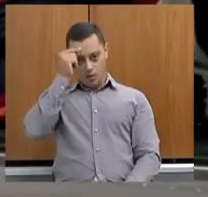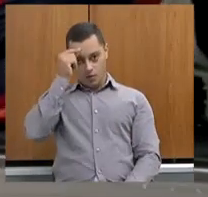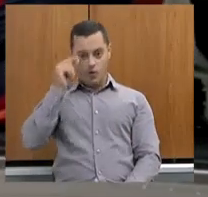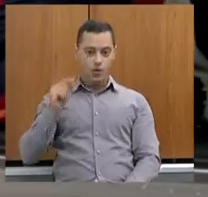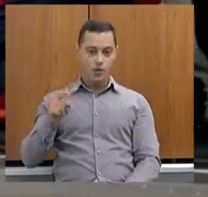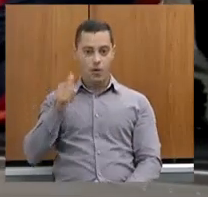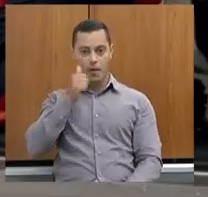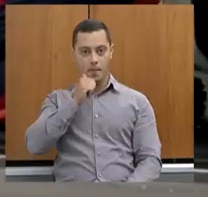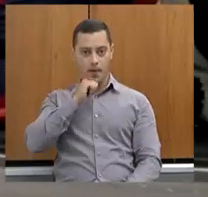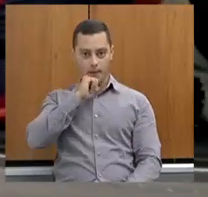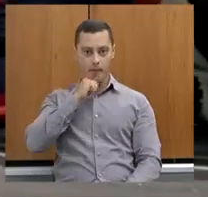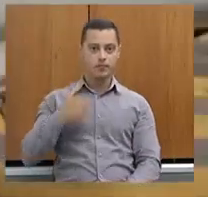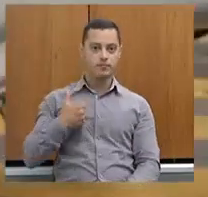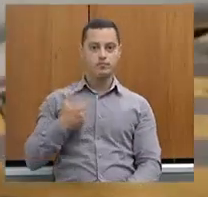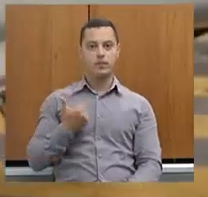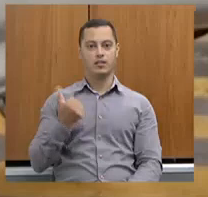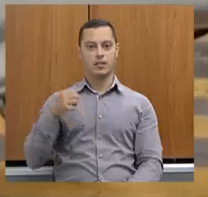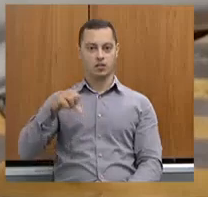anos